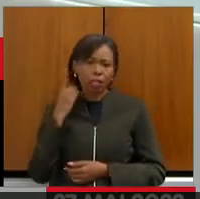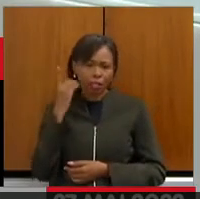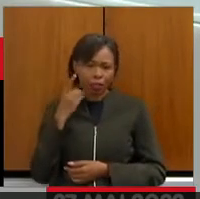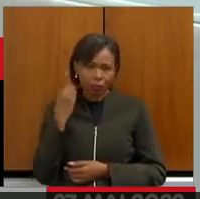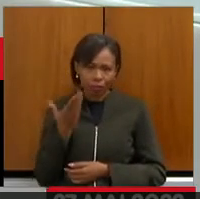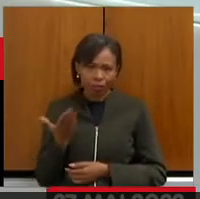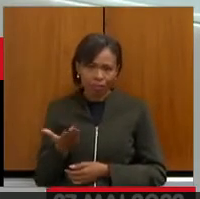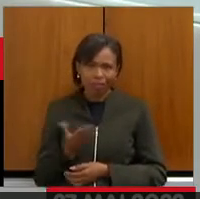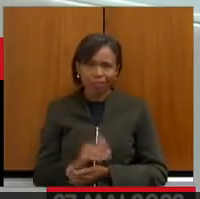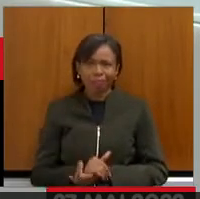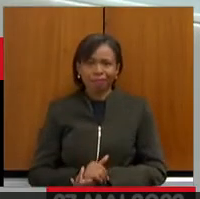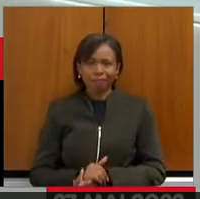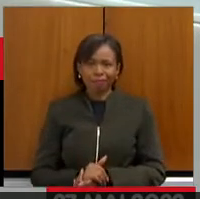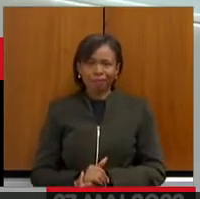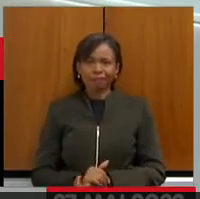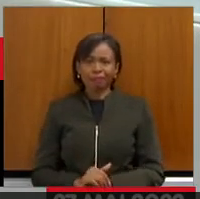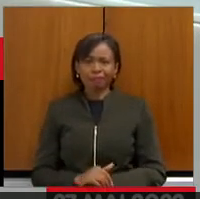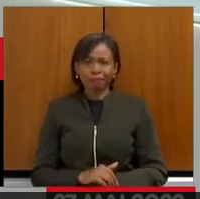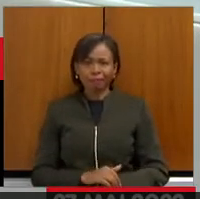e a Beatriz a